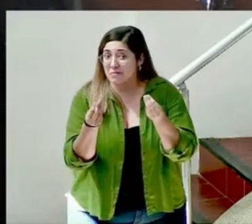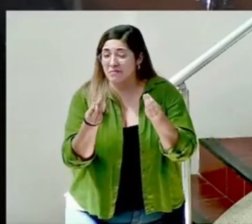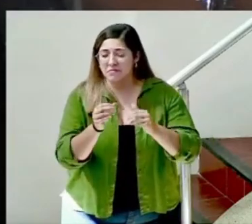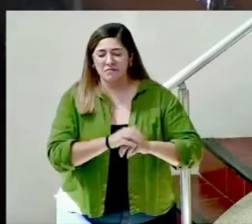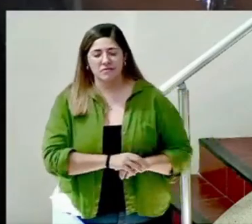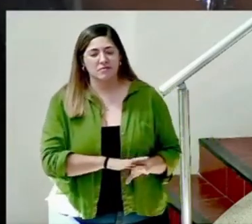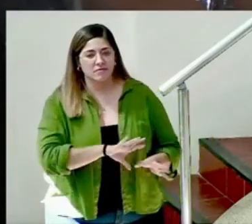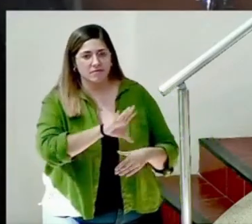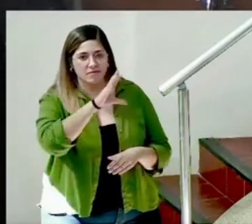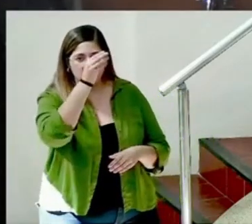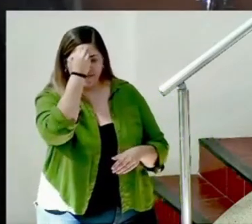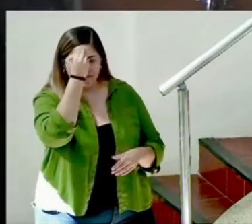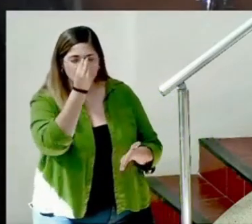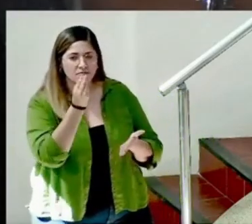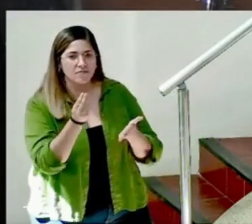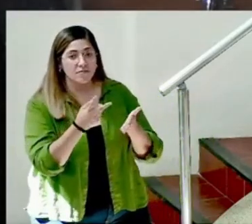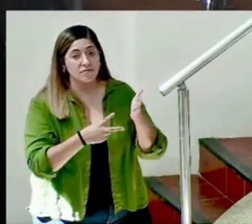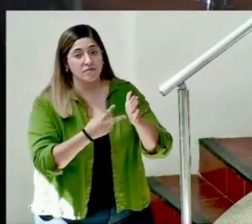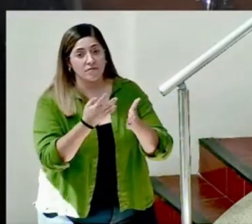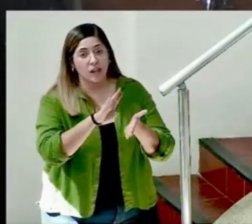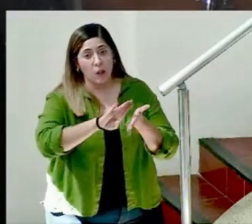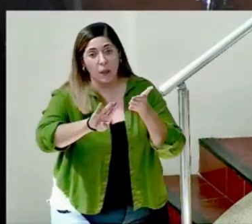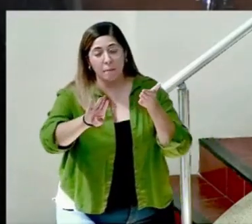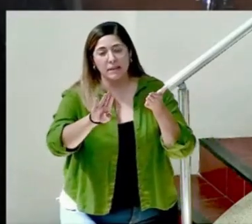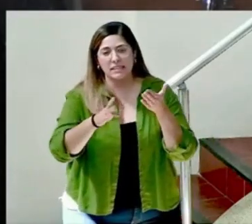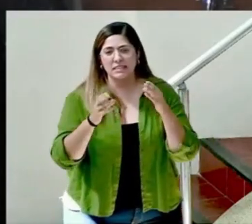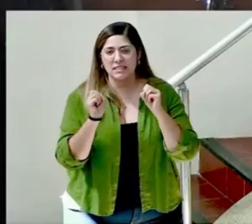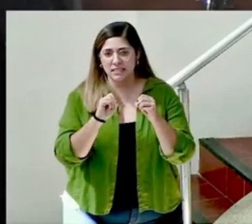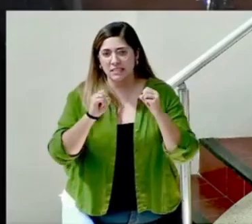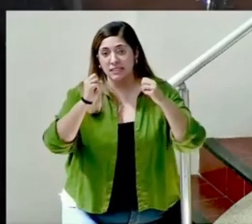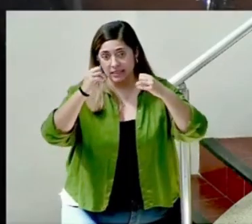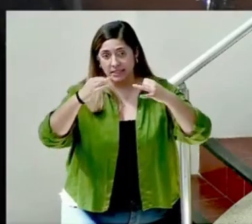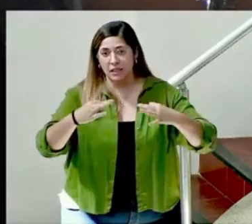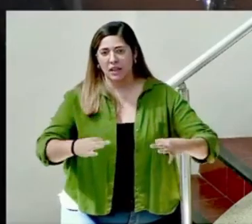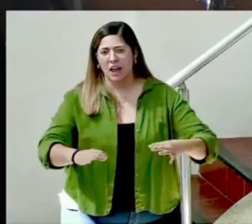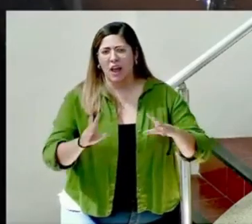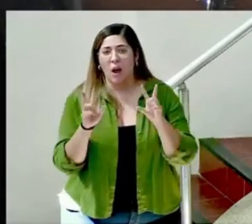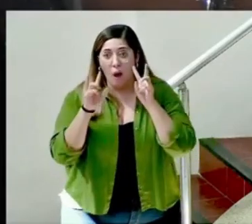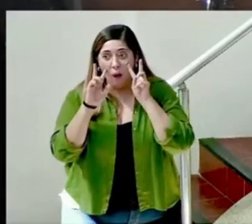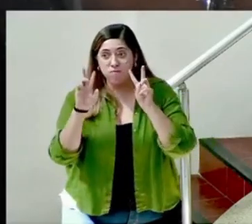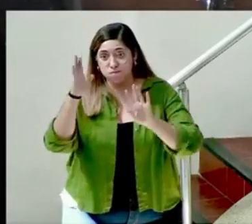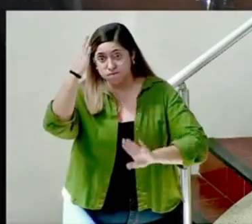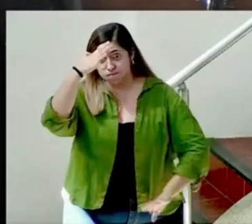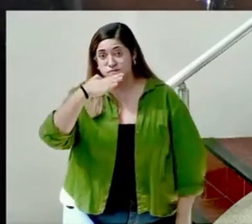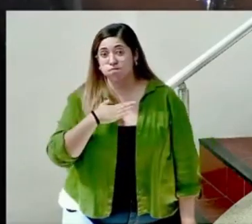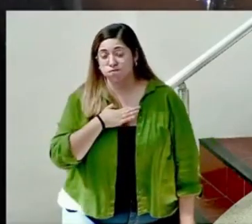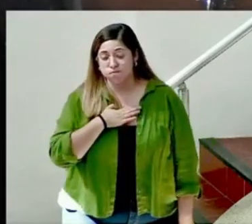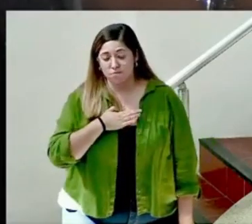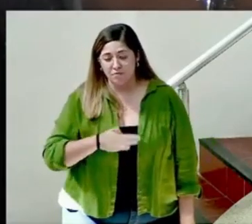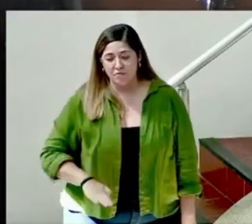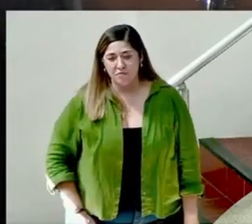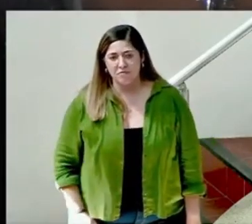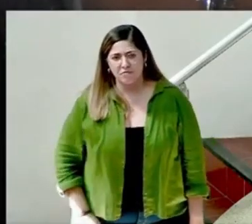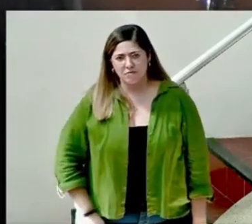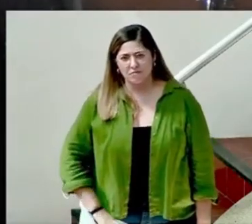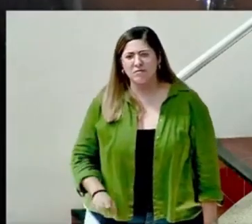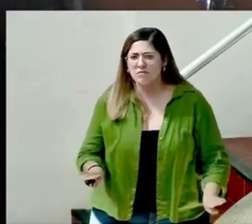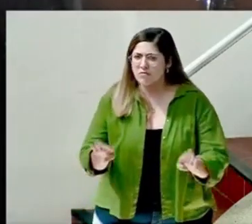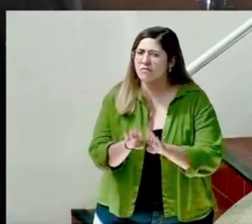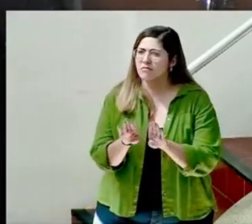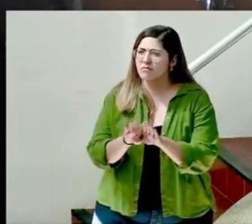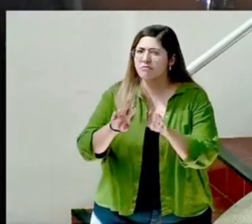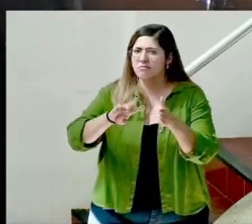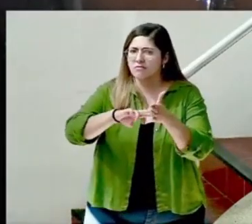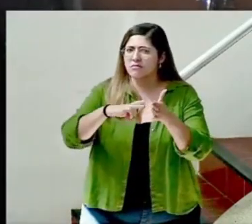Passamos então à segunda parte do nosso texto, os olhos maus. Este termo tem o mesmo sentido duplo do primeiro.